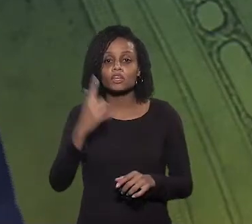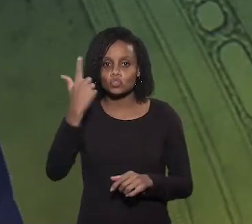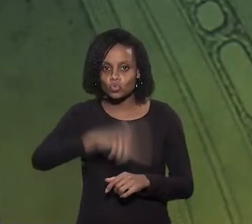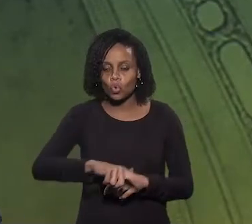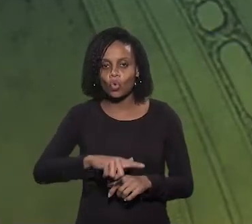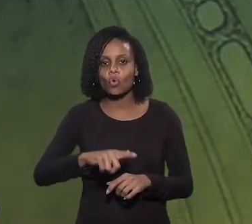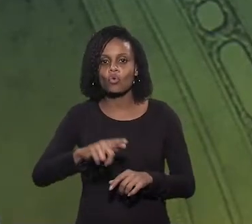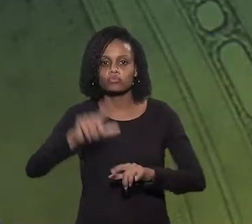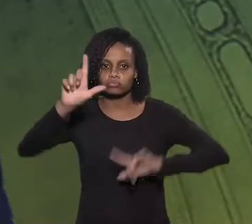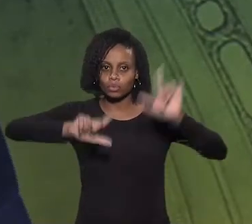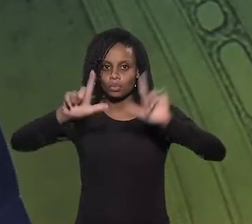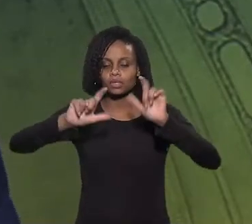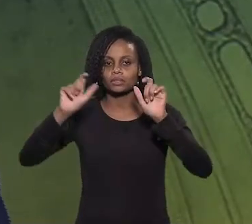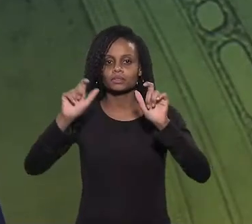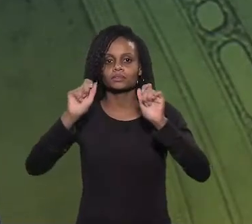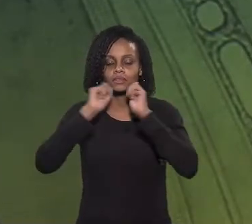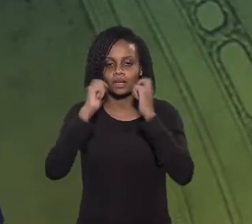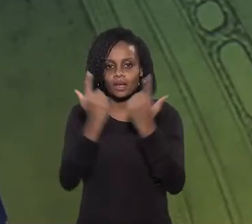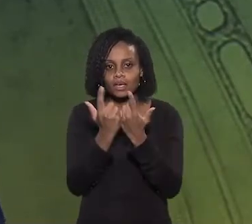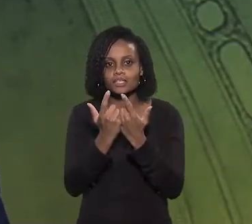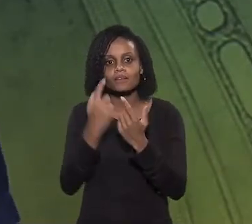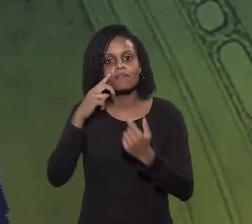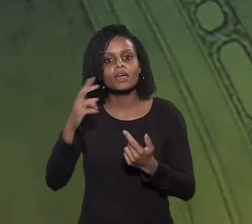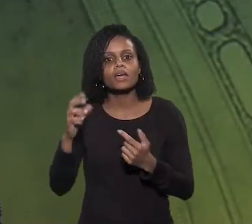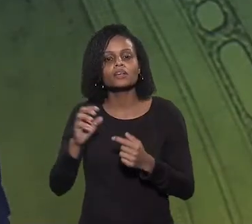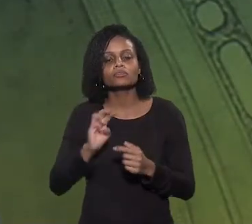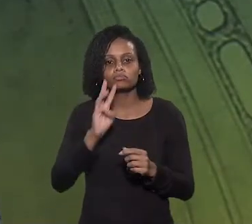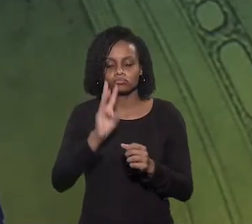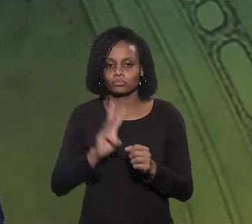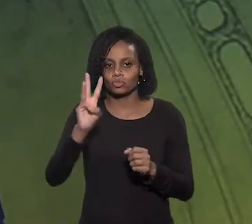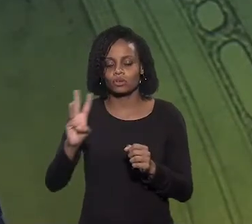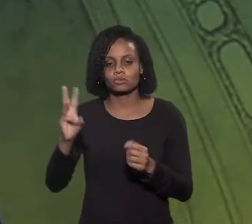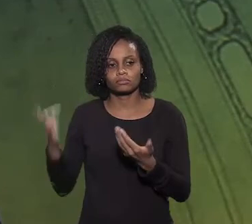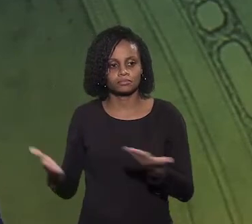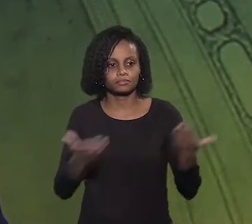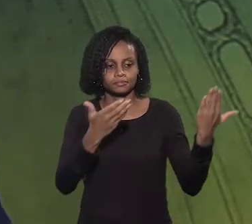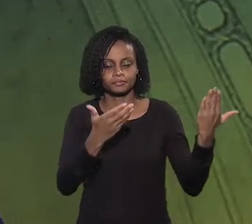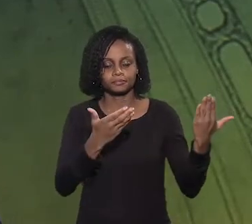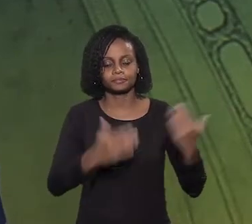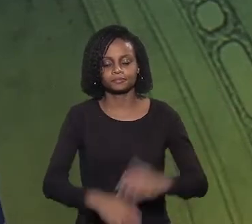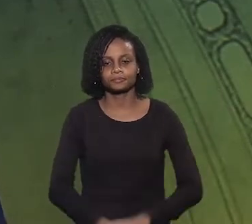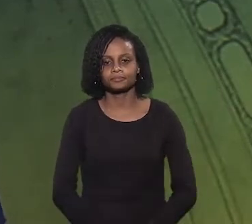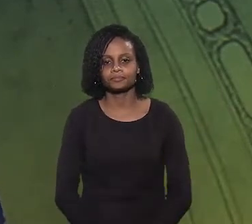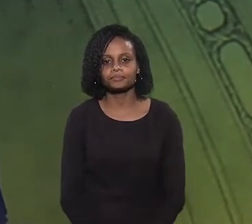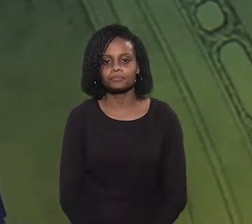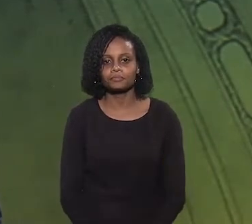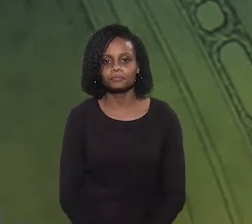rever este ou outro programa da TV Alerj, acesse o nosso site